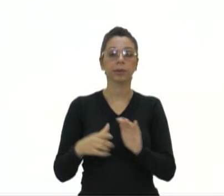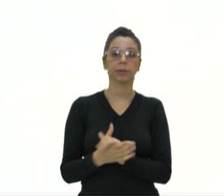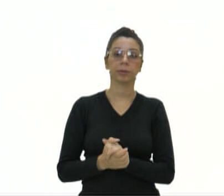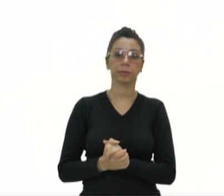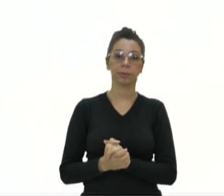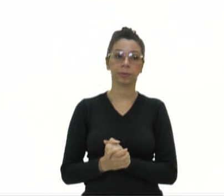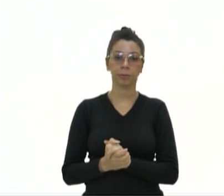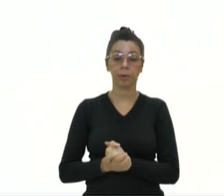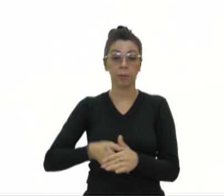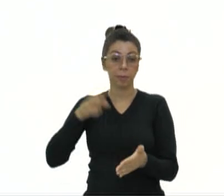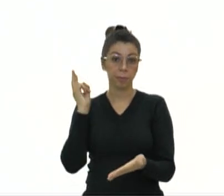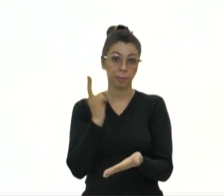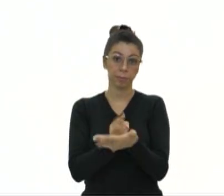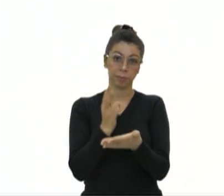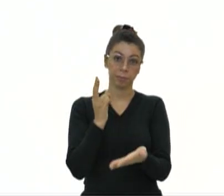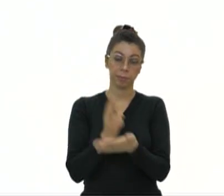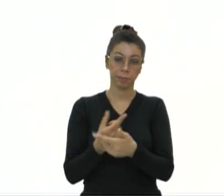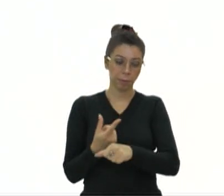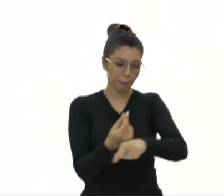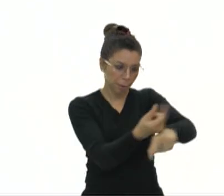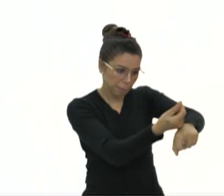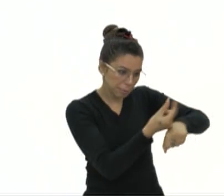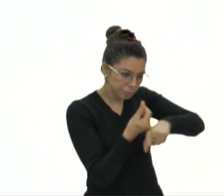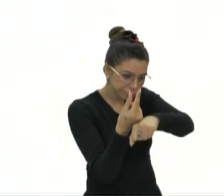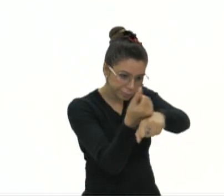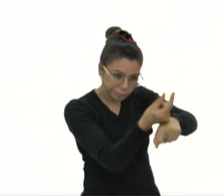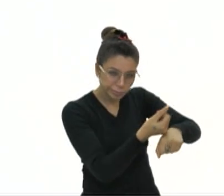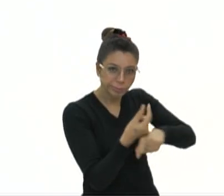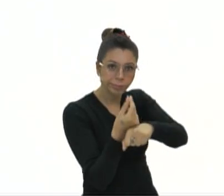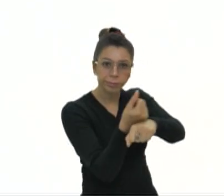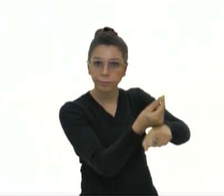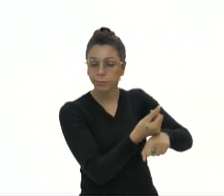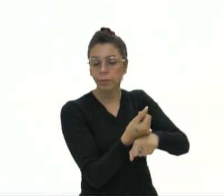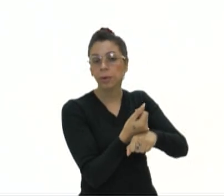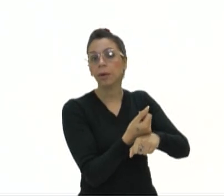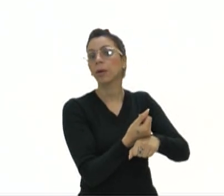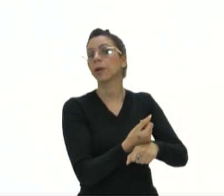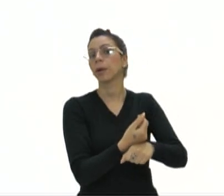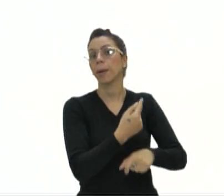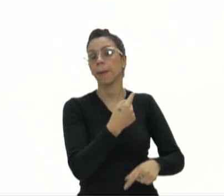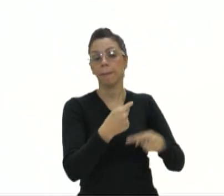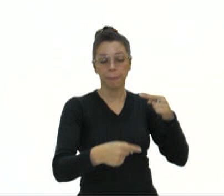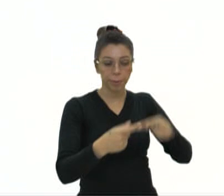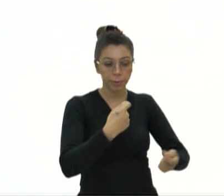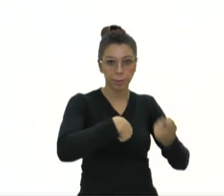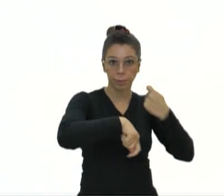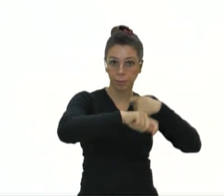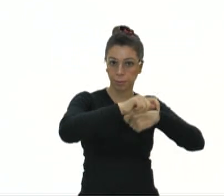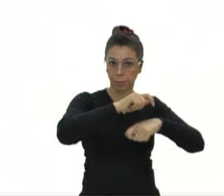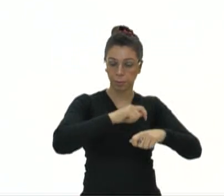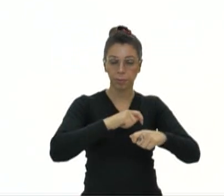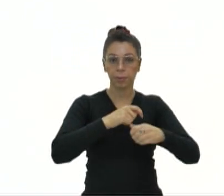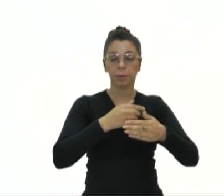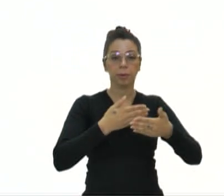ligadas à continuação do capitalismo, um regime político e econômico vindo desde o século